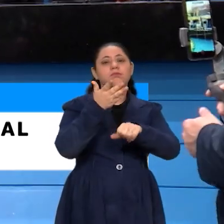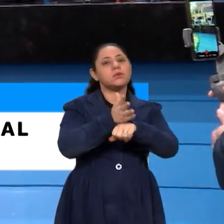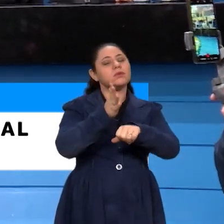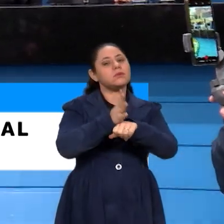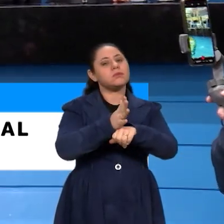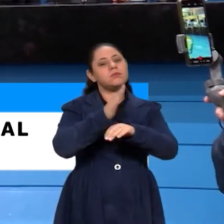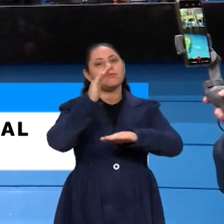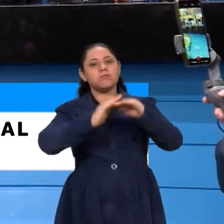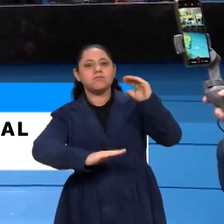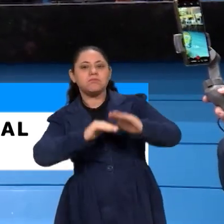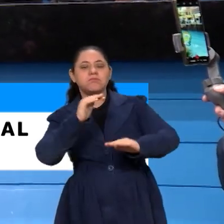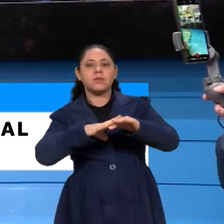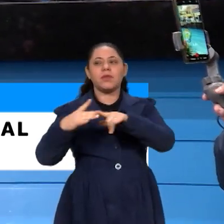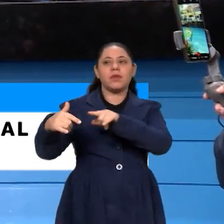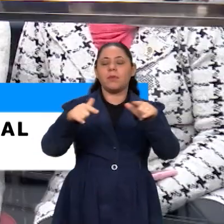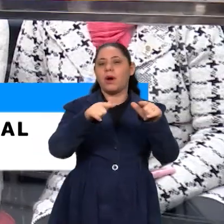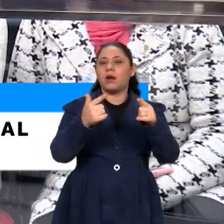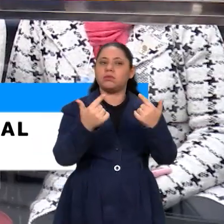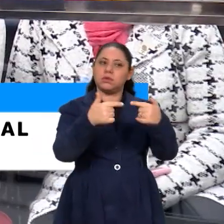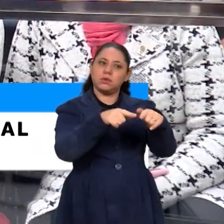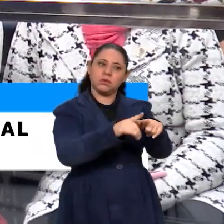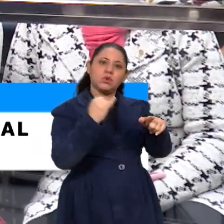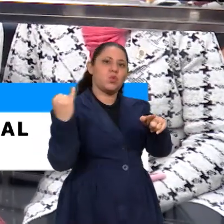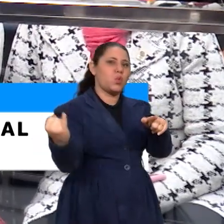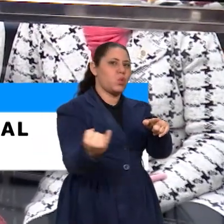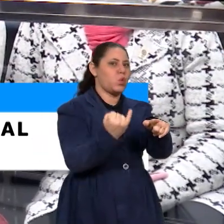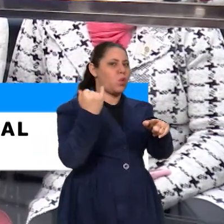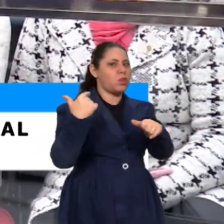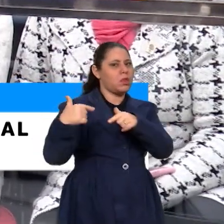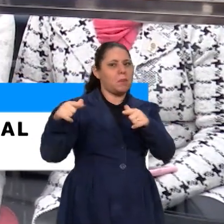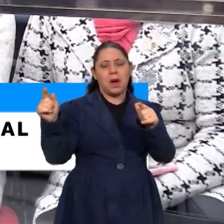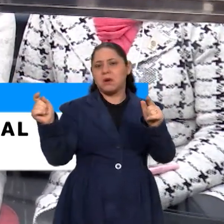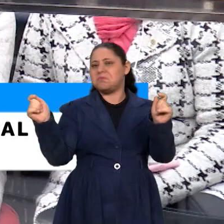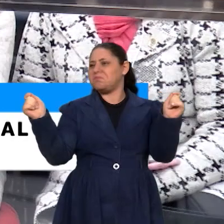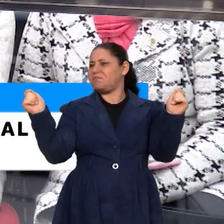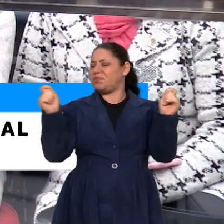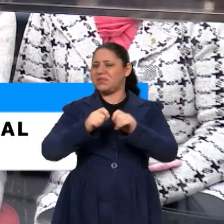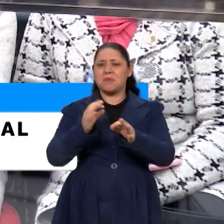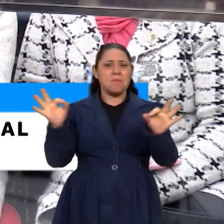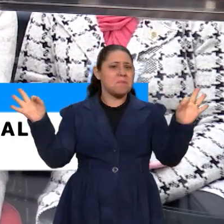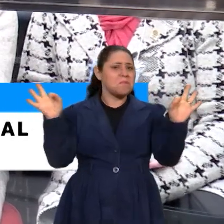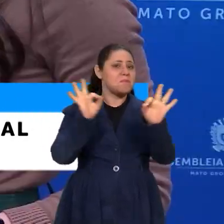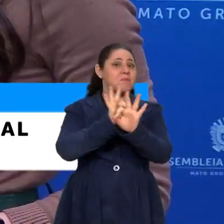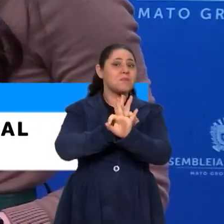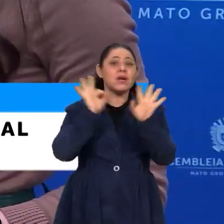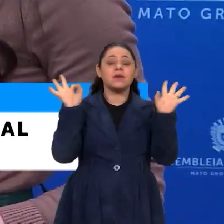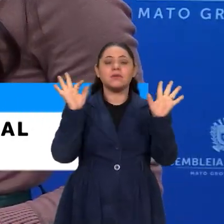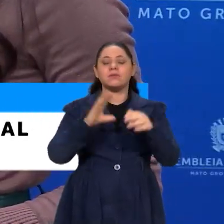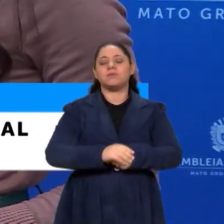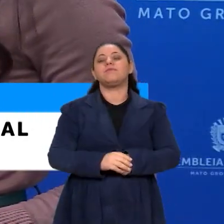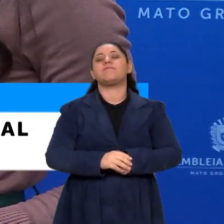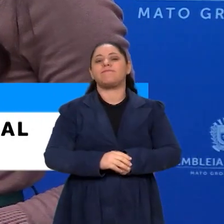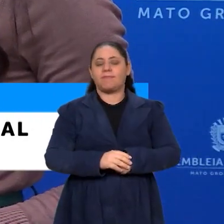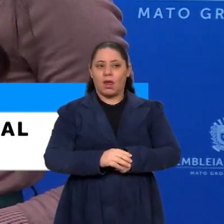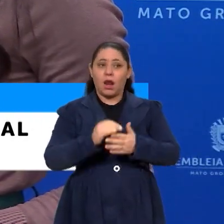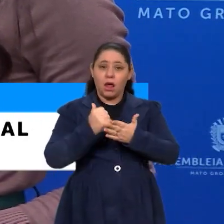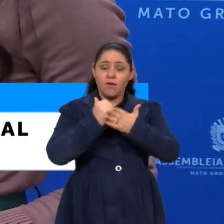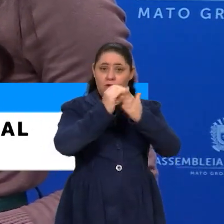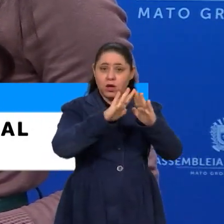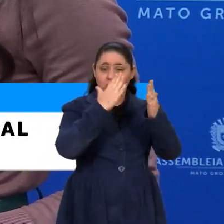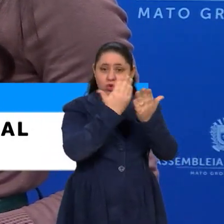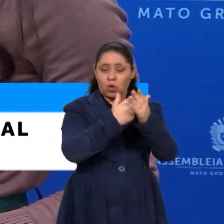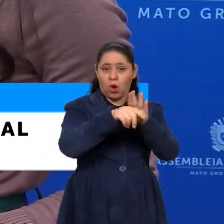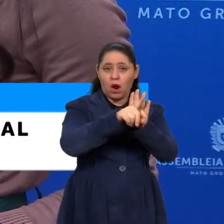capacitação da mão de obra, além das parcerias, que são fundamentais para um trabalho de qualidade. Levar a nossa escola, levar